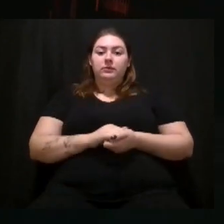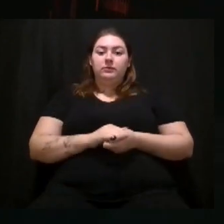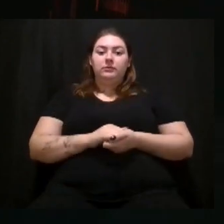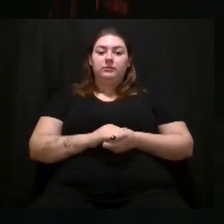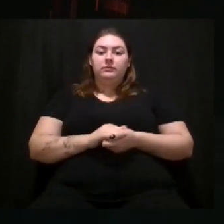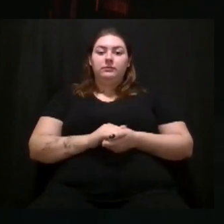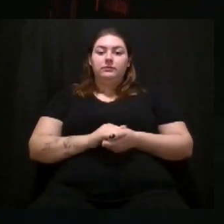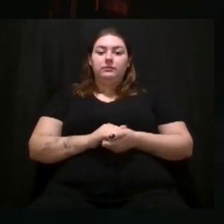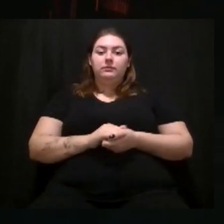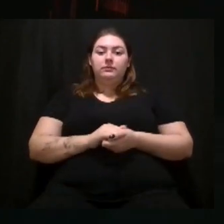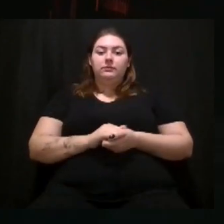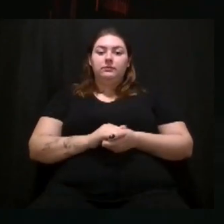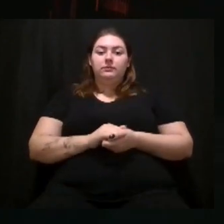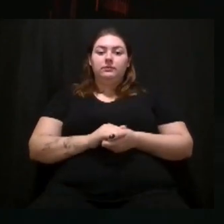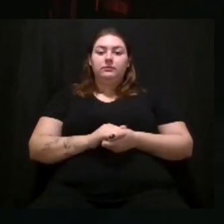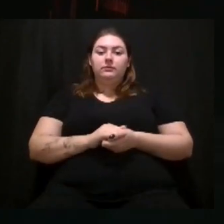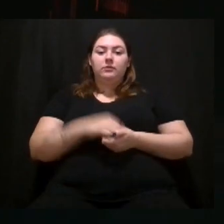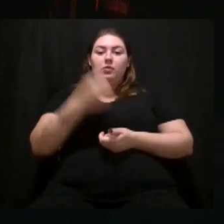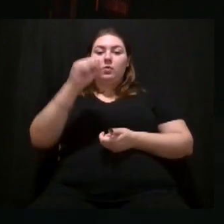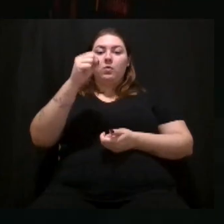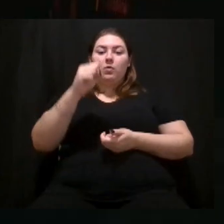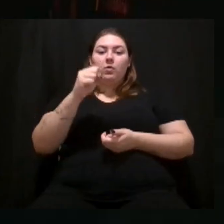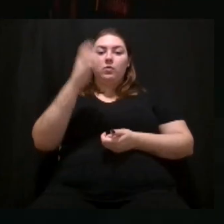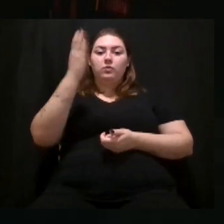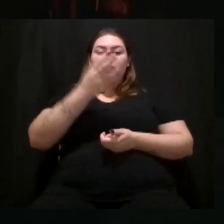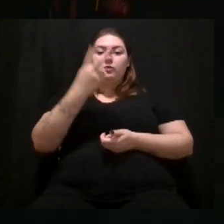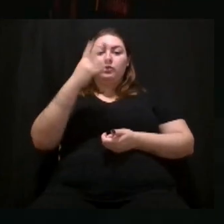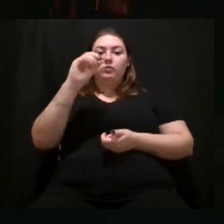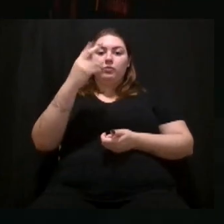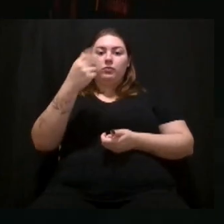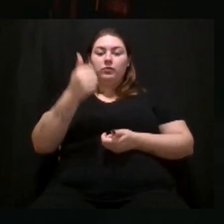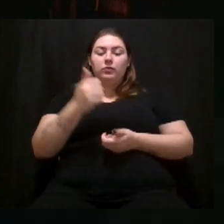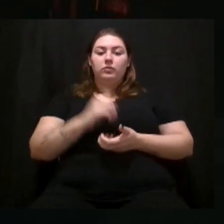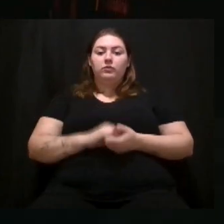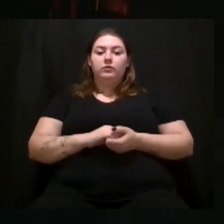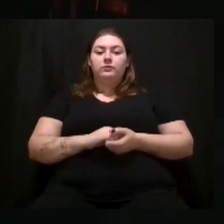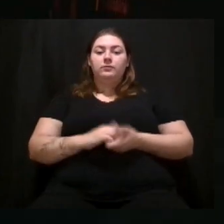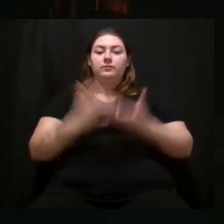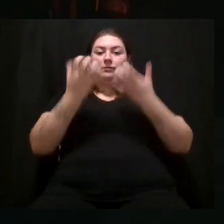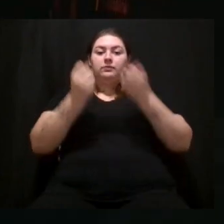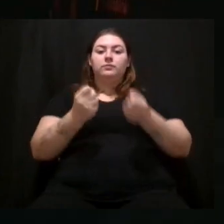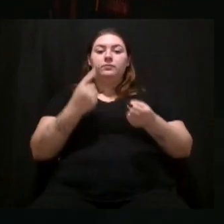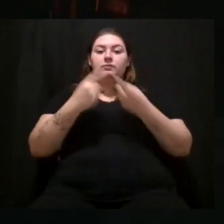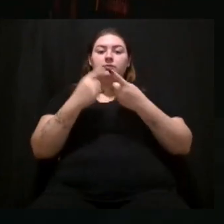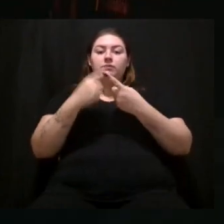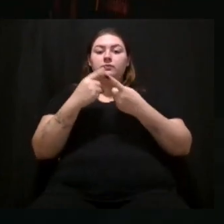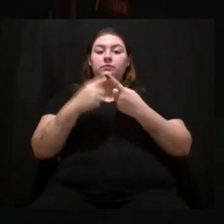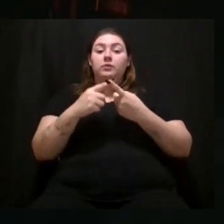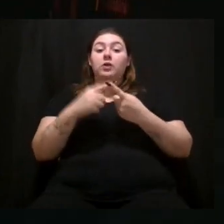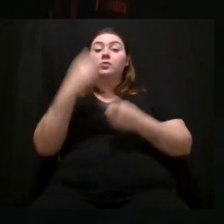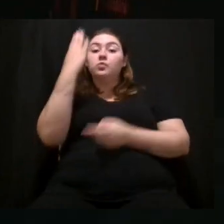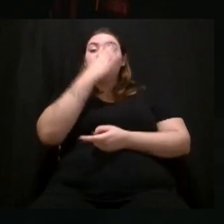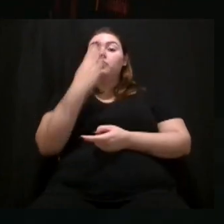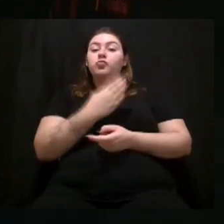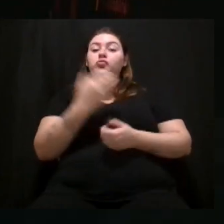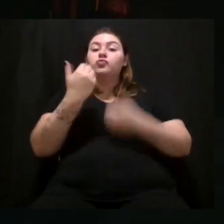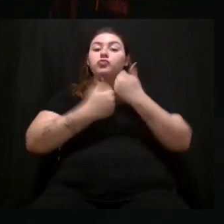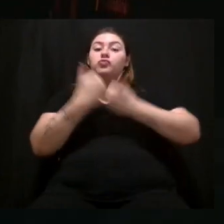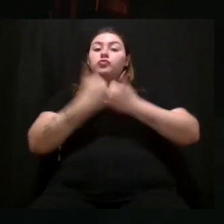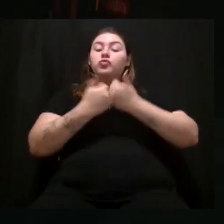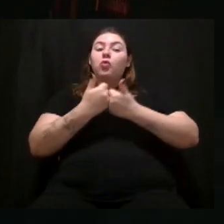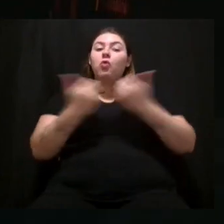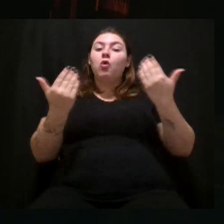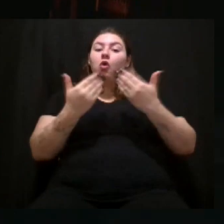a Portaria 8 de 2026. A medida foi adotada devido à classificação da seleção brasileira para a próxima fase da Copa